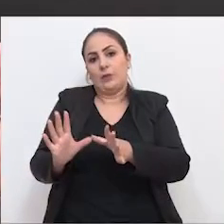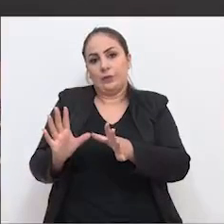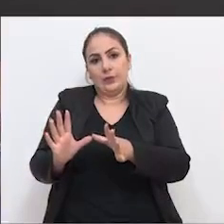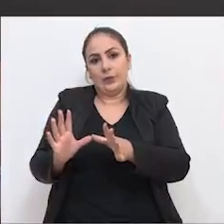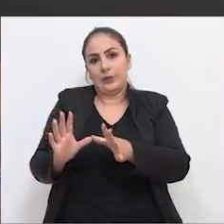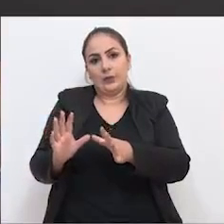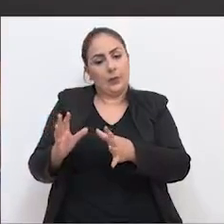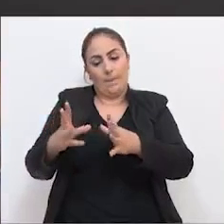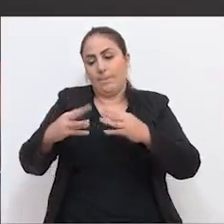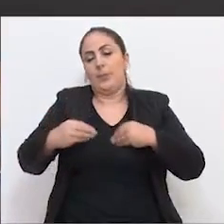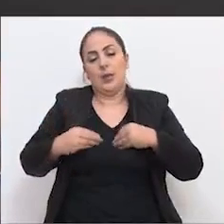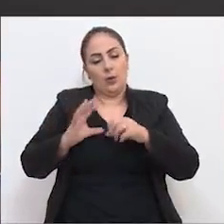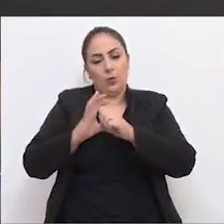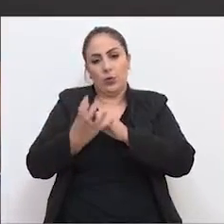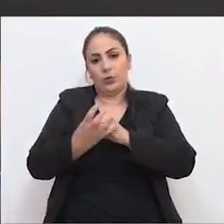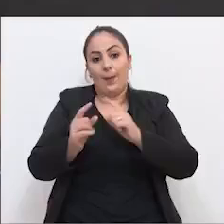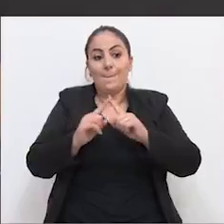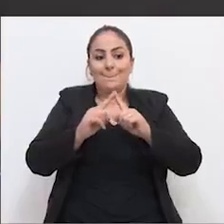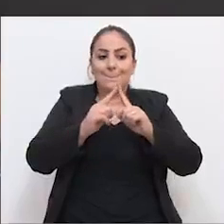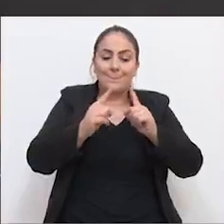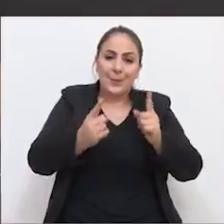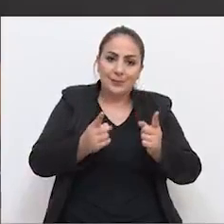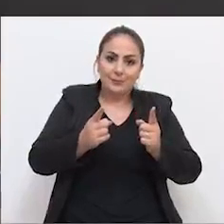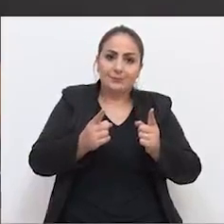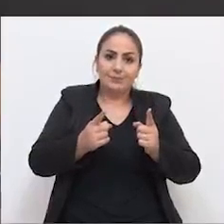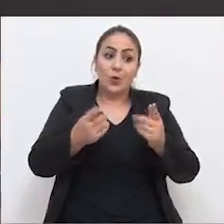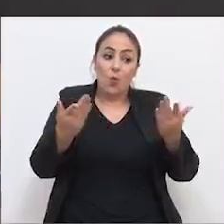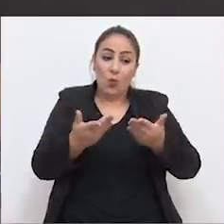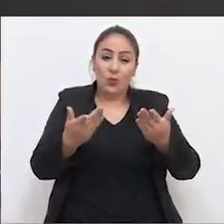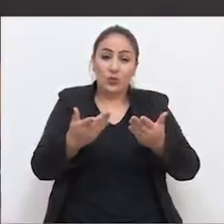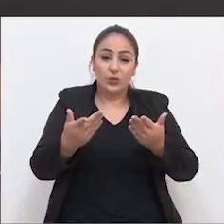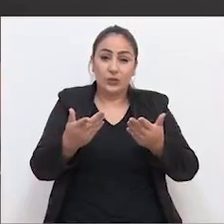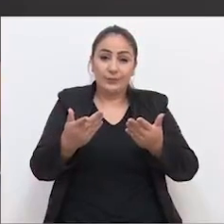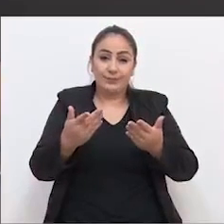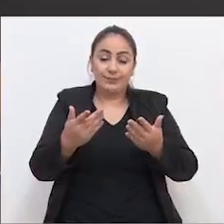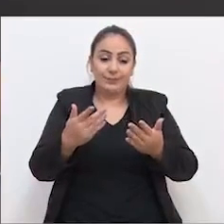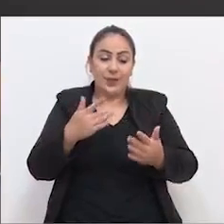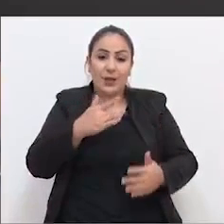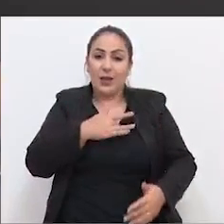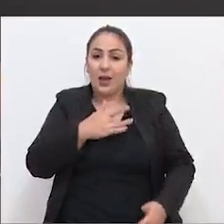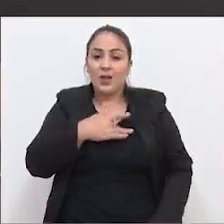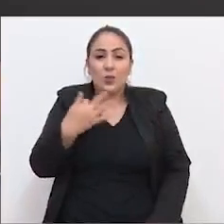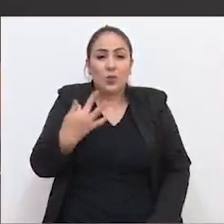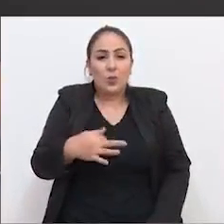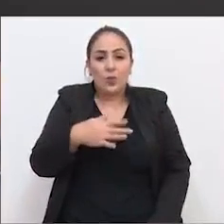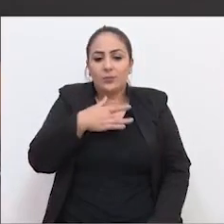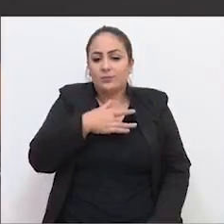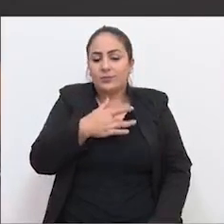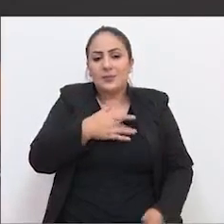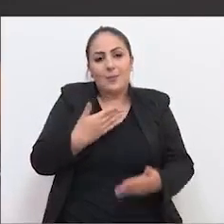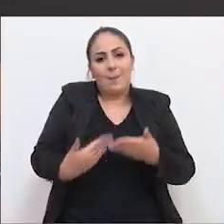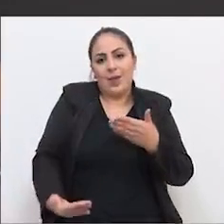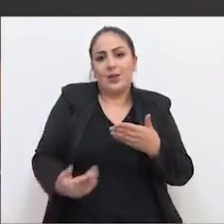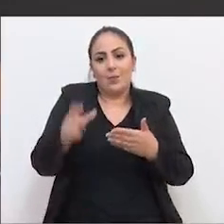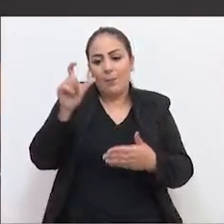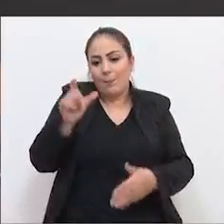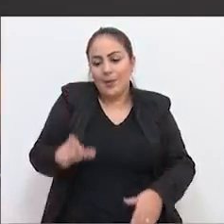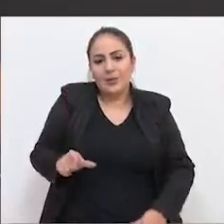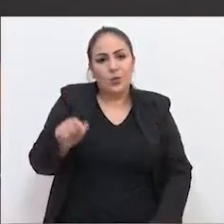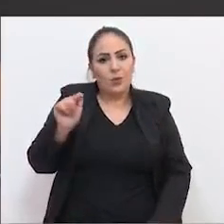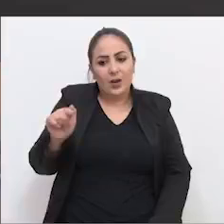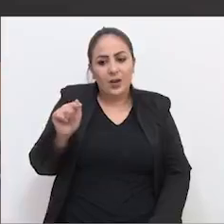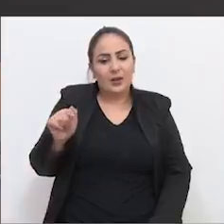livres desta questão do coronavírus, mas convivendo hoje com a perda irreparável de